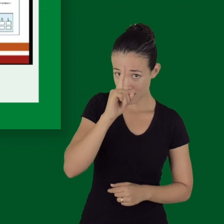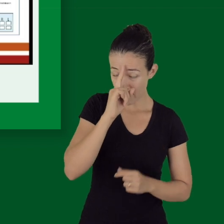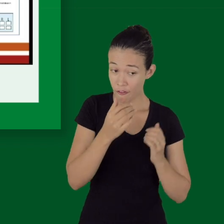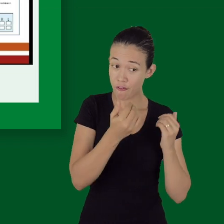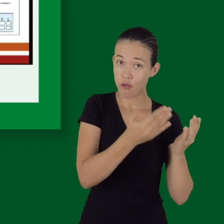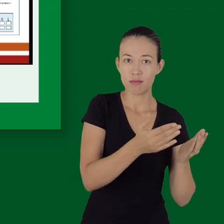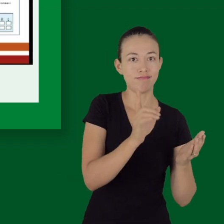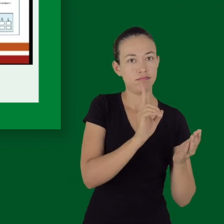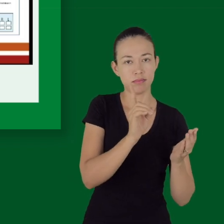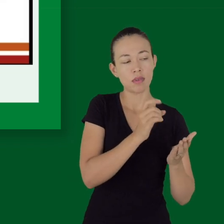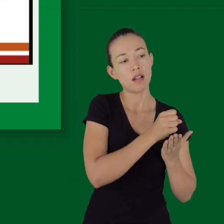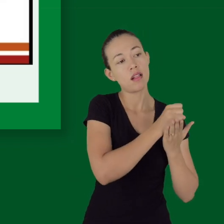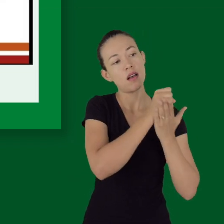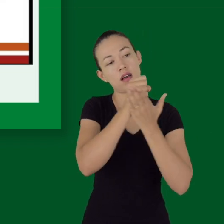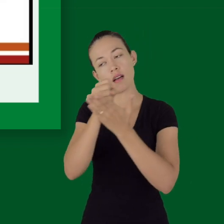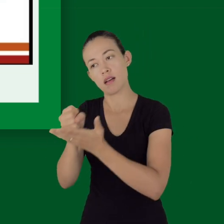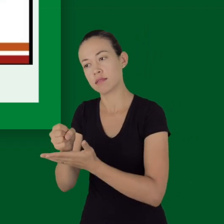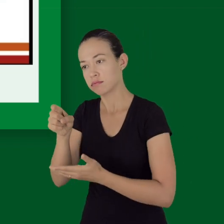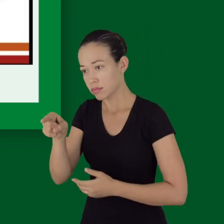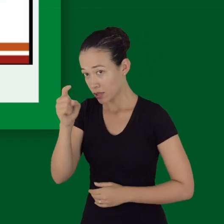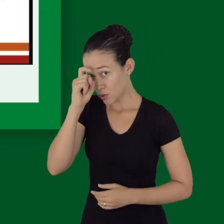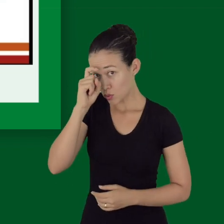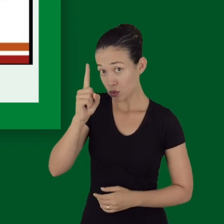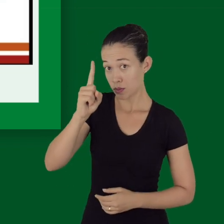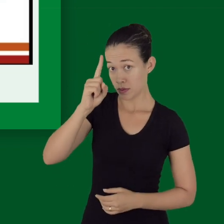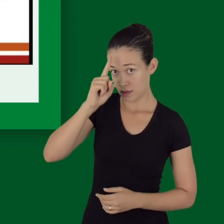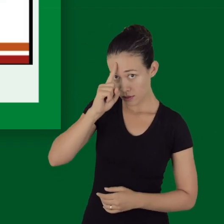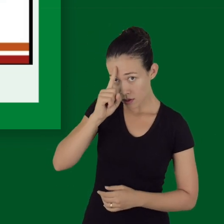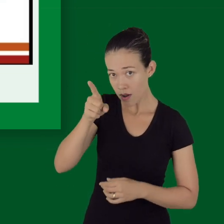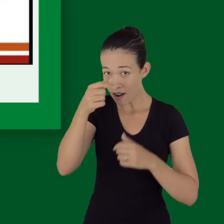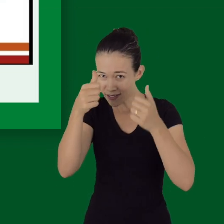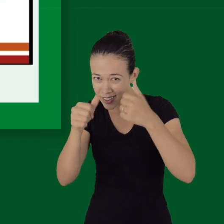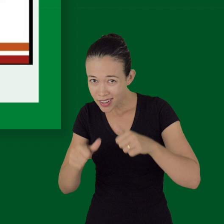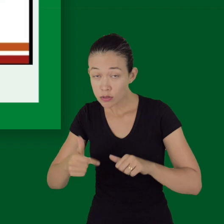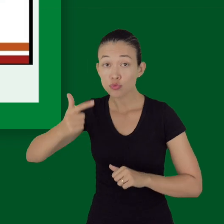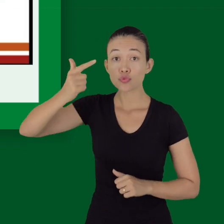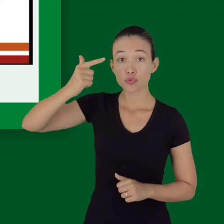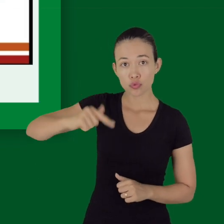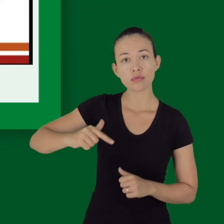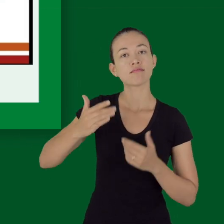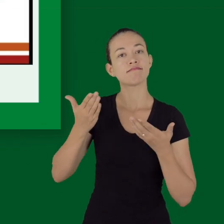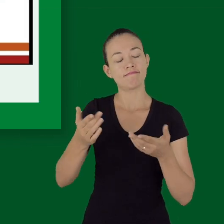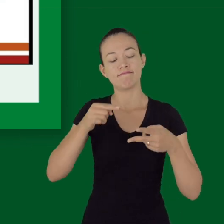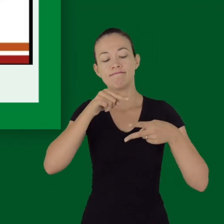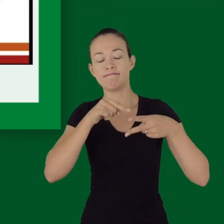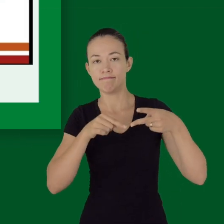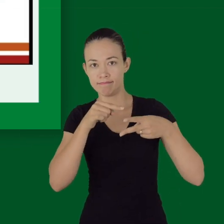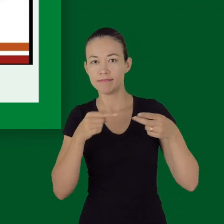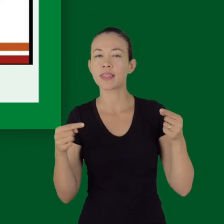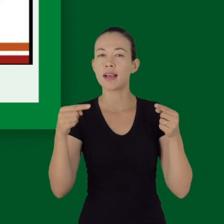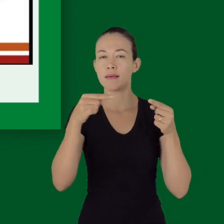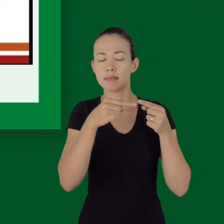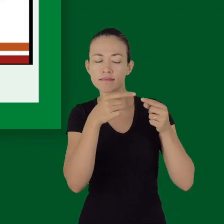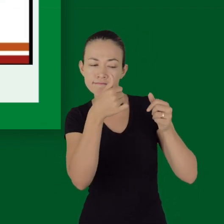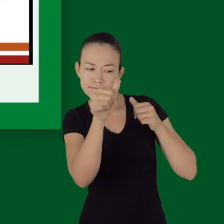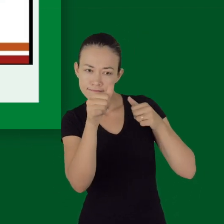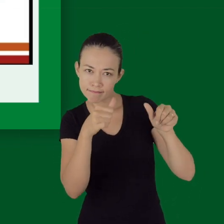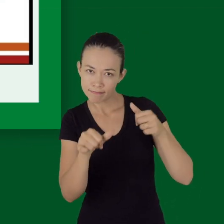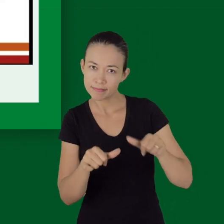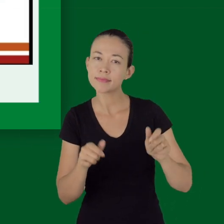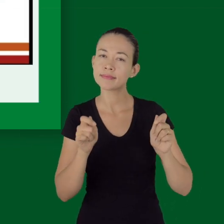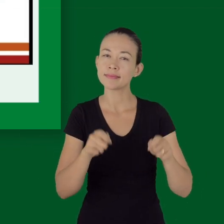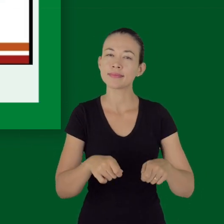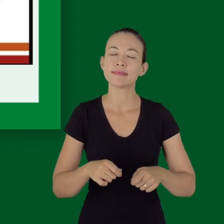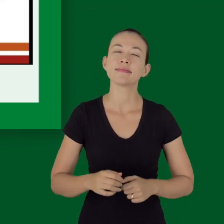Ásia. Tá? Onde a gente, na escala de Frankel, eu tenho classificação Frankel, a lesão completa, da altura da lesão